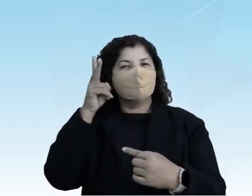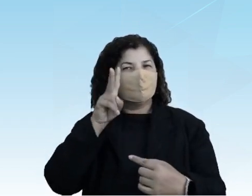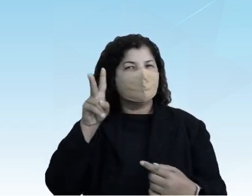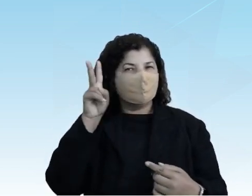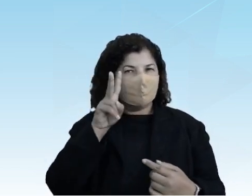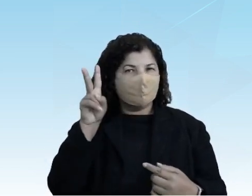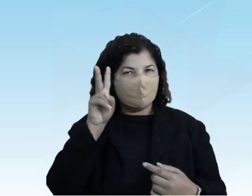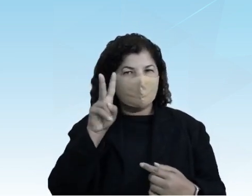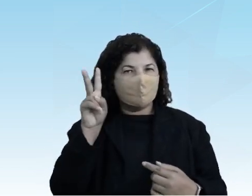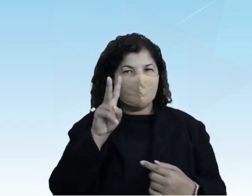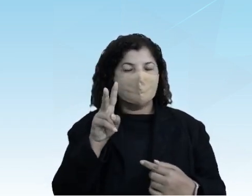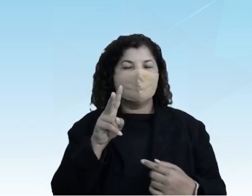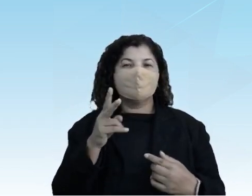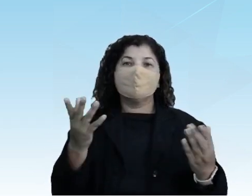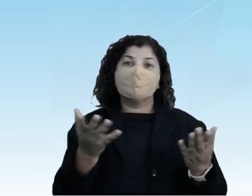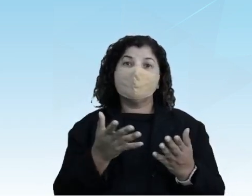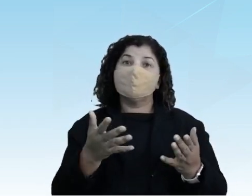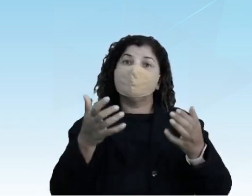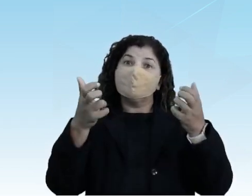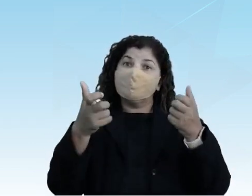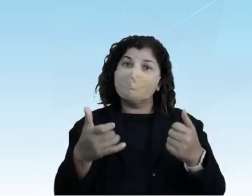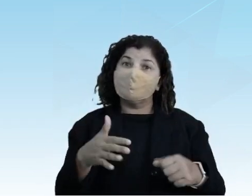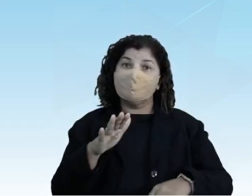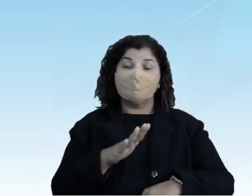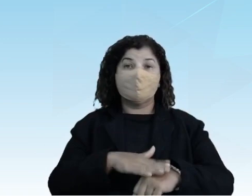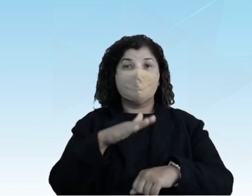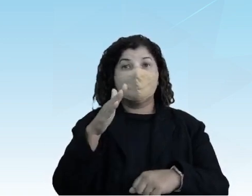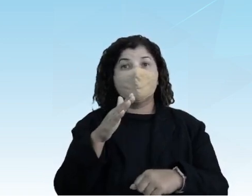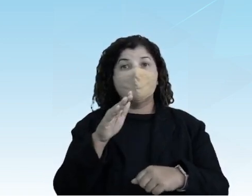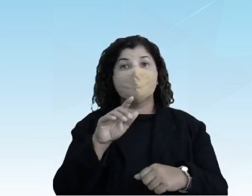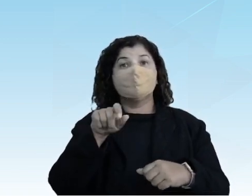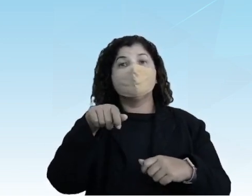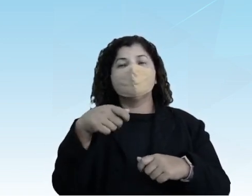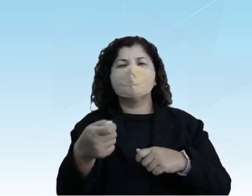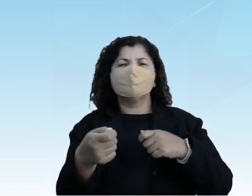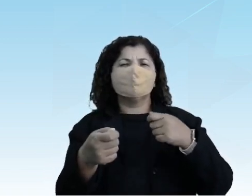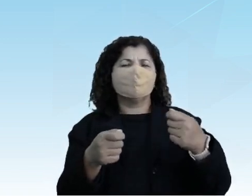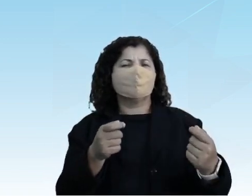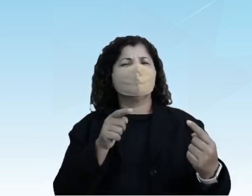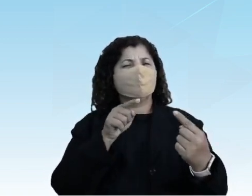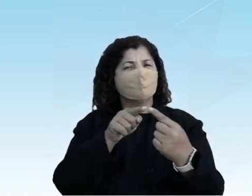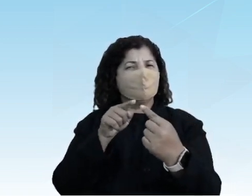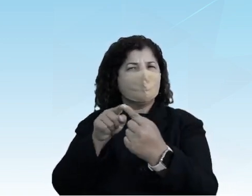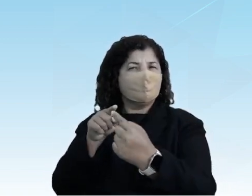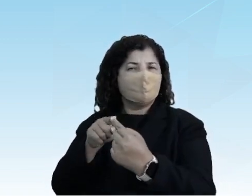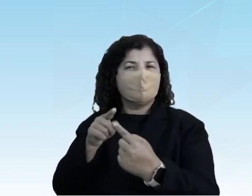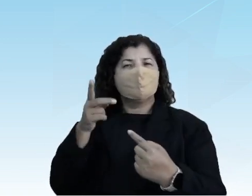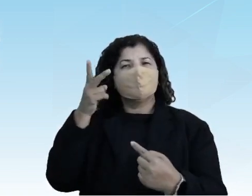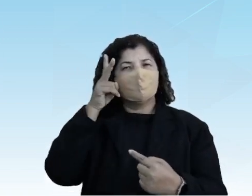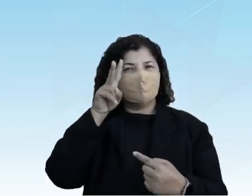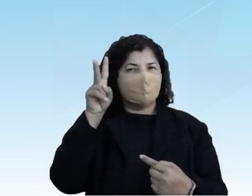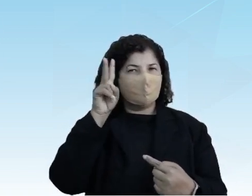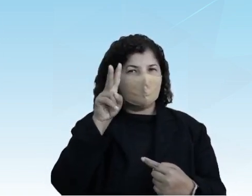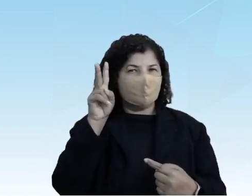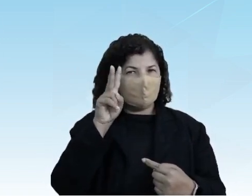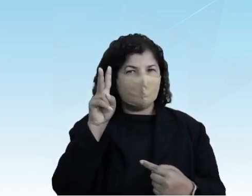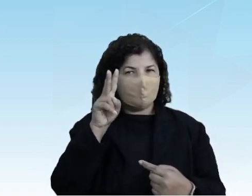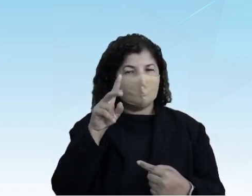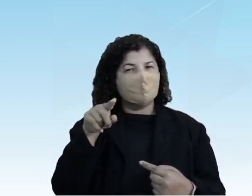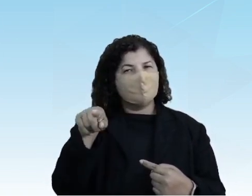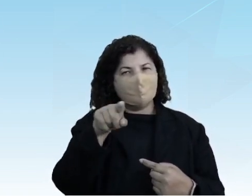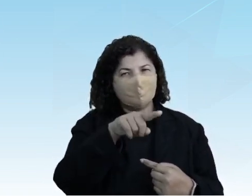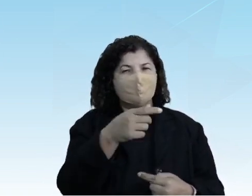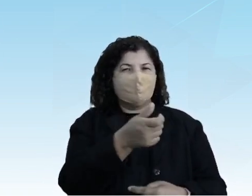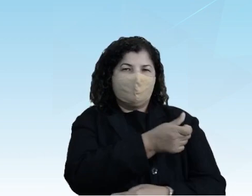né, sobre essa questão das fontes históricas. As fontes históricas, vocês do 6º